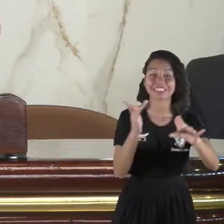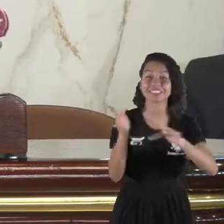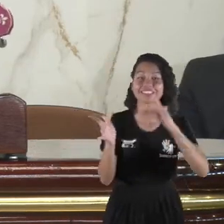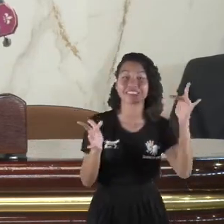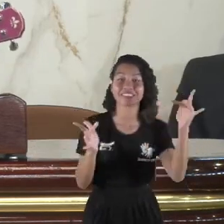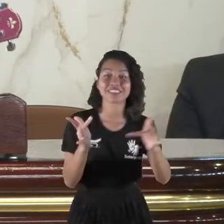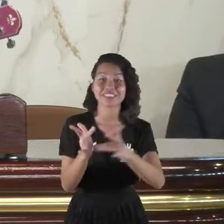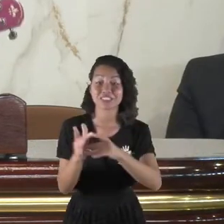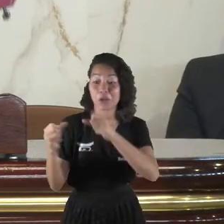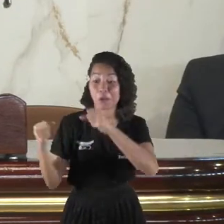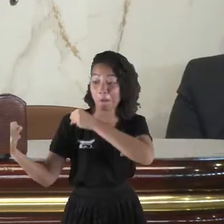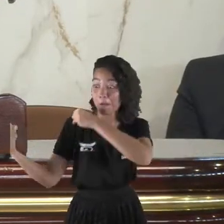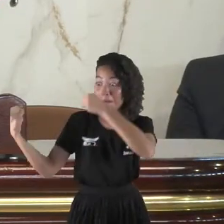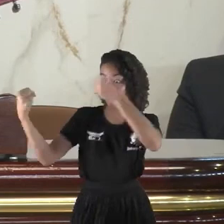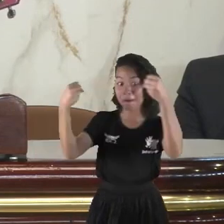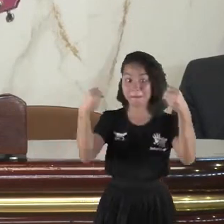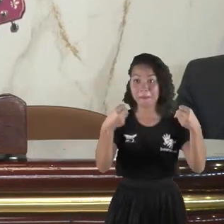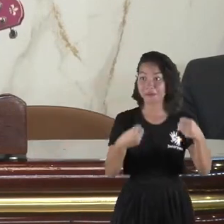majestade de